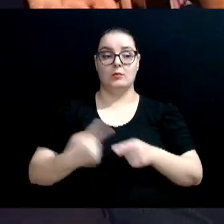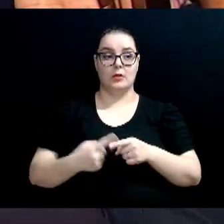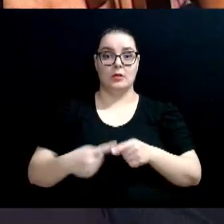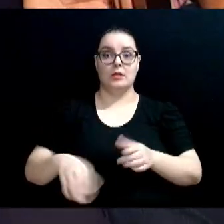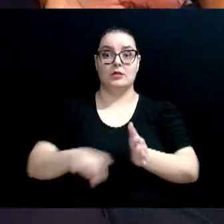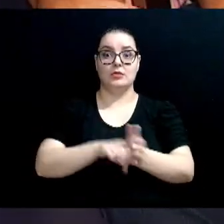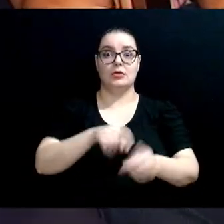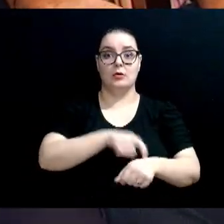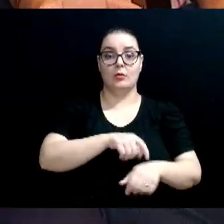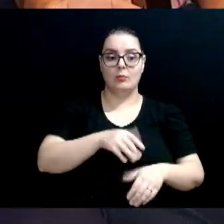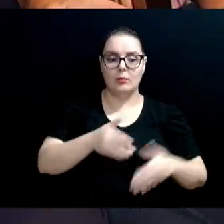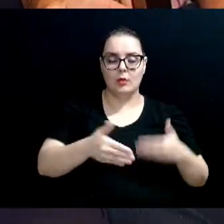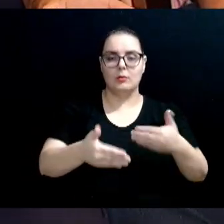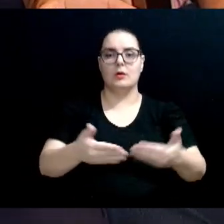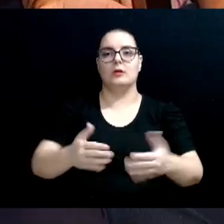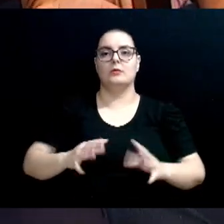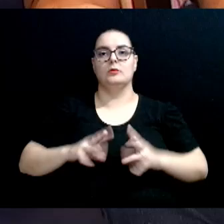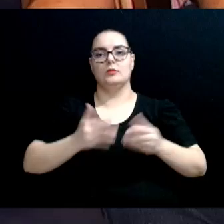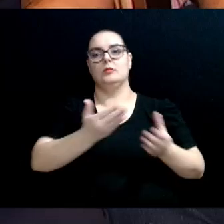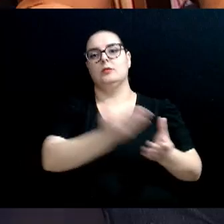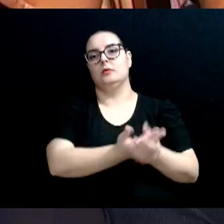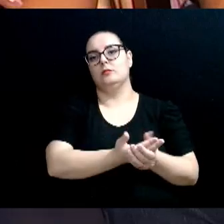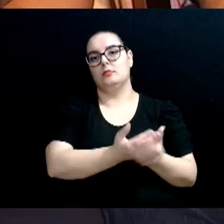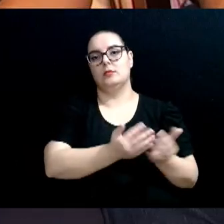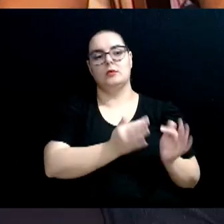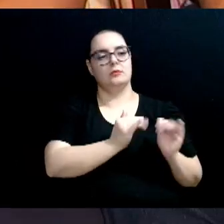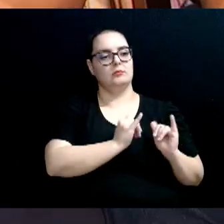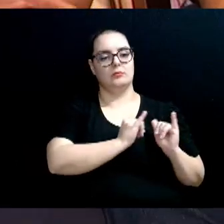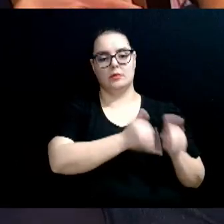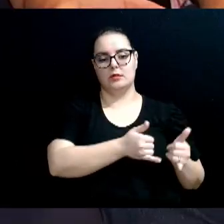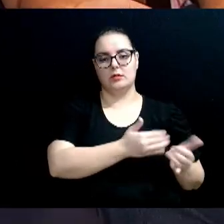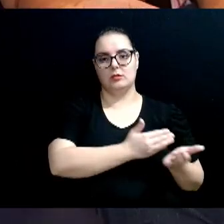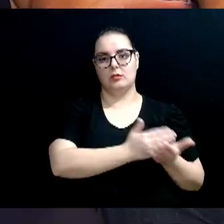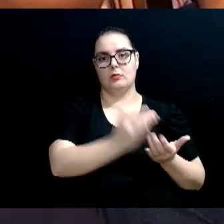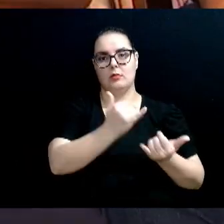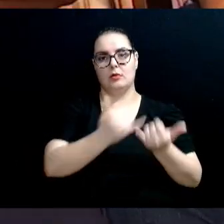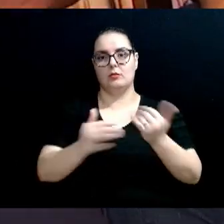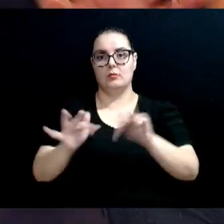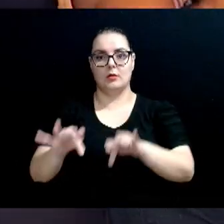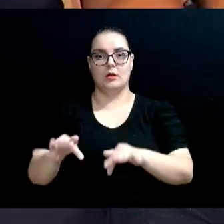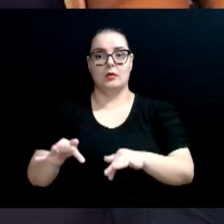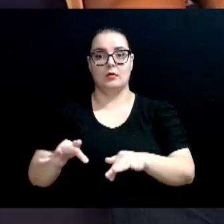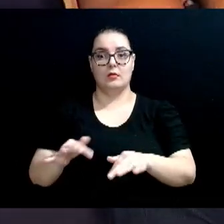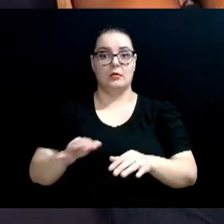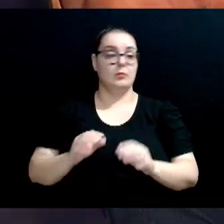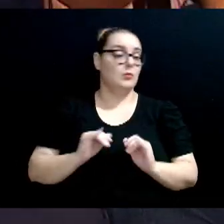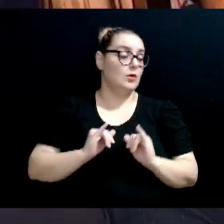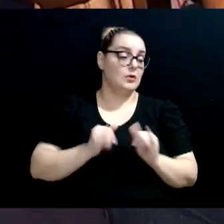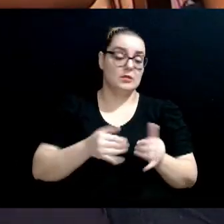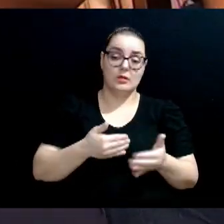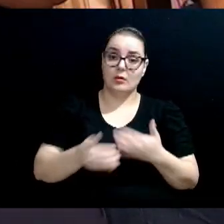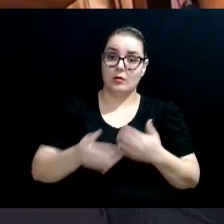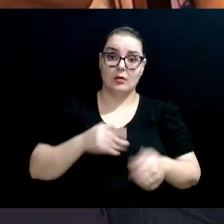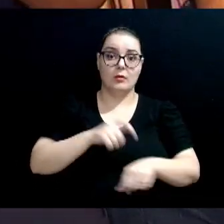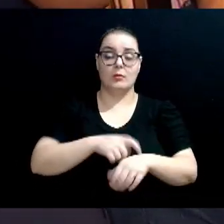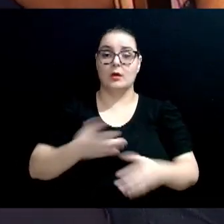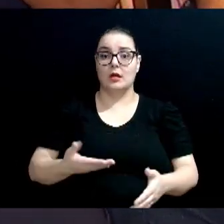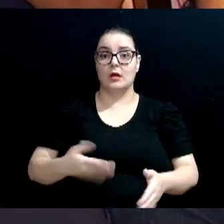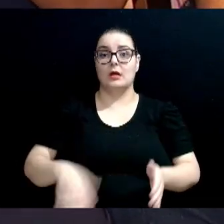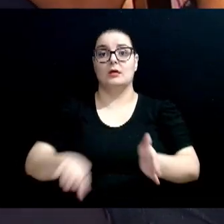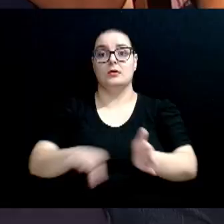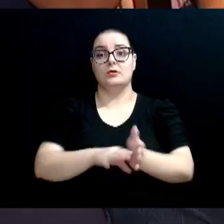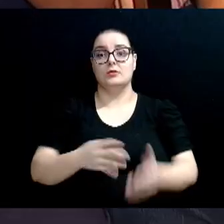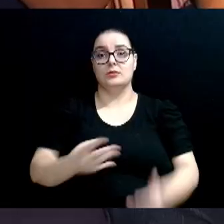pessoa passe por todo o processo, ela pode desistir no começo, no meio, no fim, lá atrás, ela pode desistir em qualquer momento. Até a hora que chegar e falar assim,